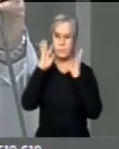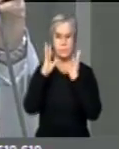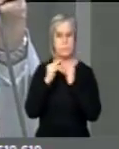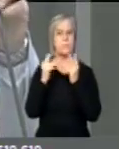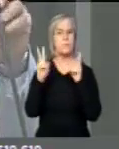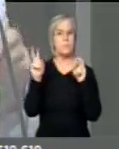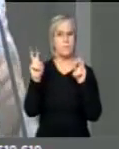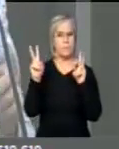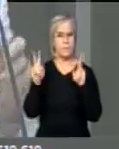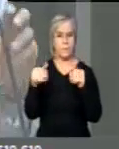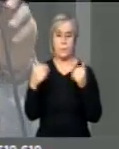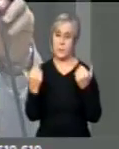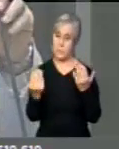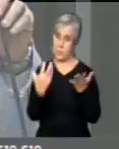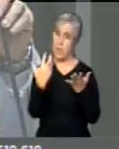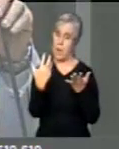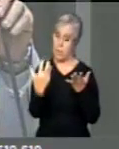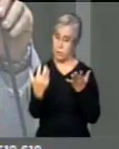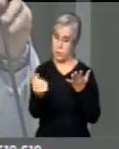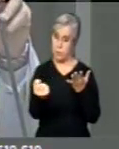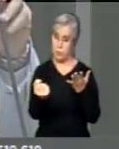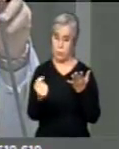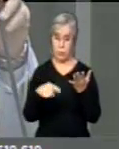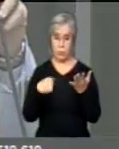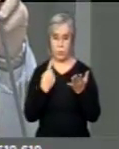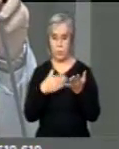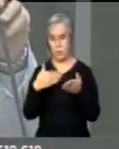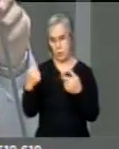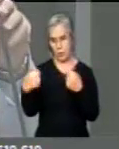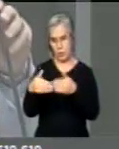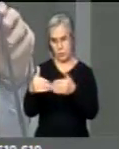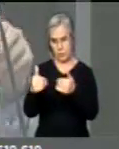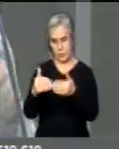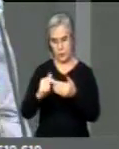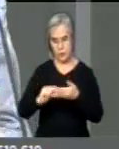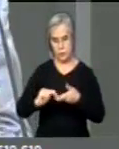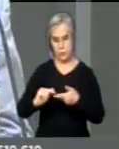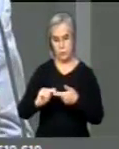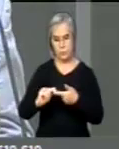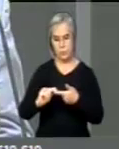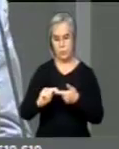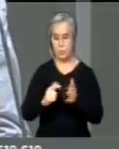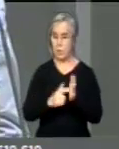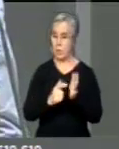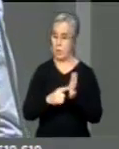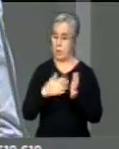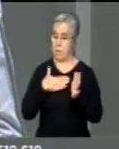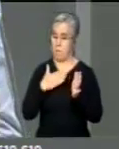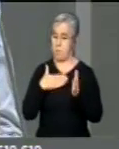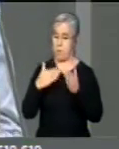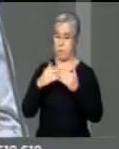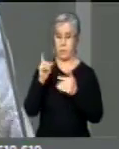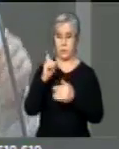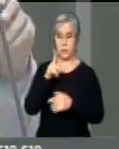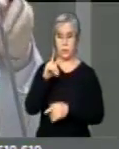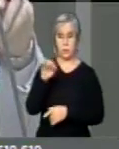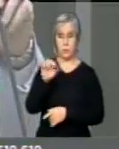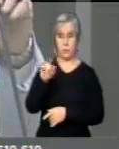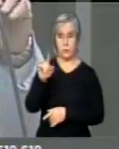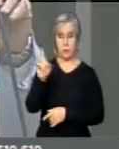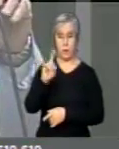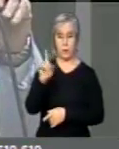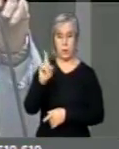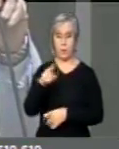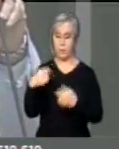e aqueceu a nossa demanda, que não era uma demanda minha, do PSOL,